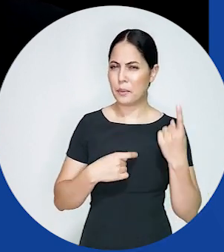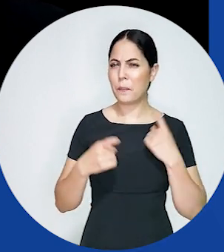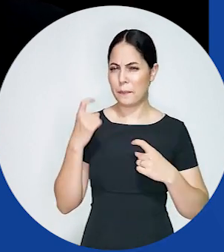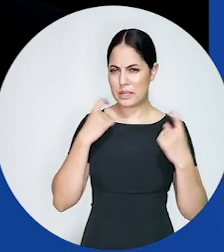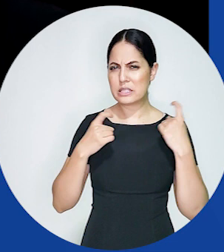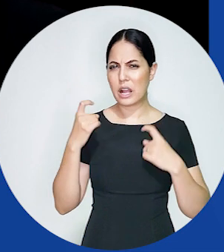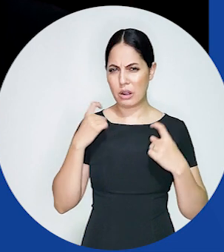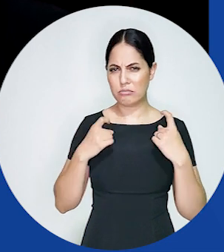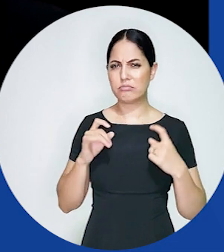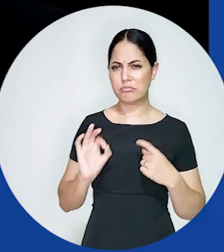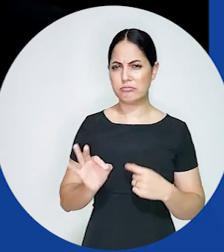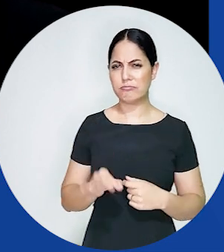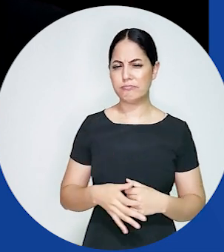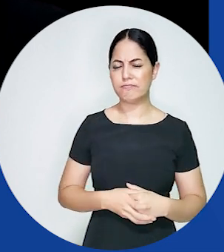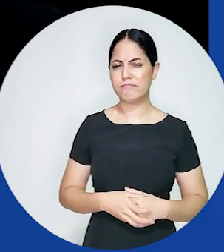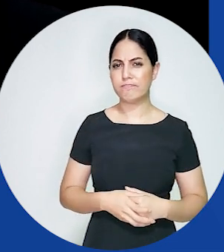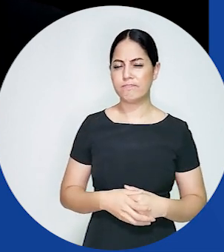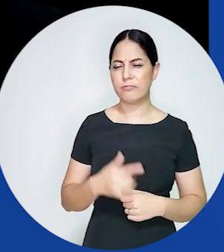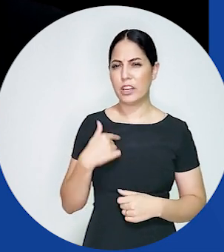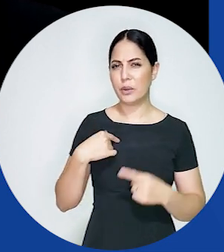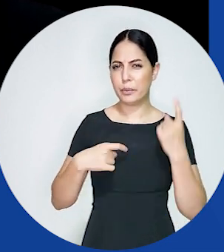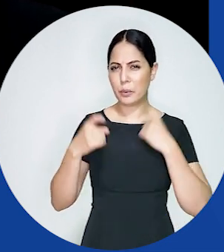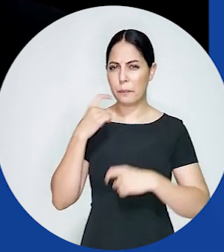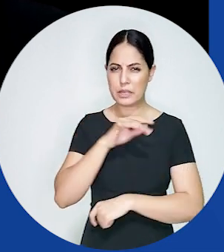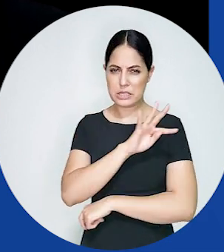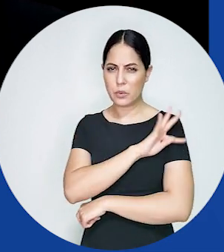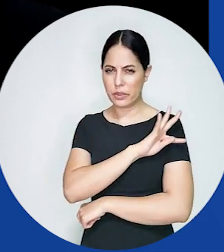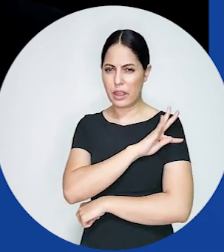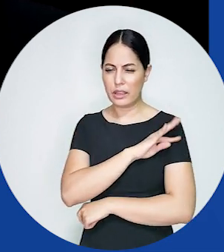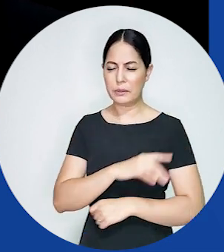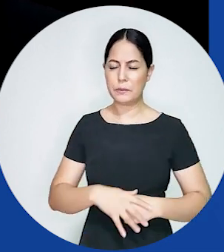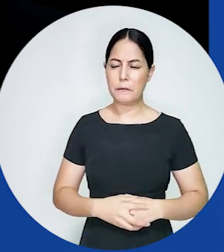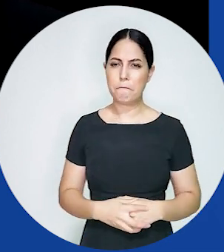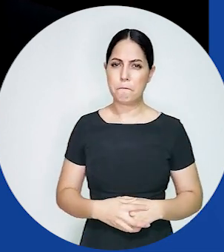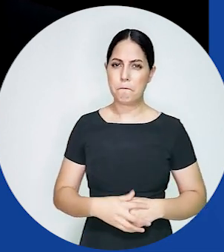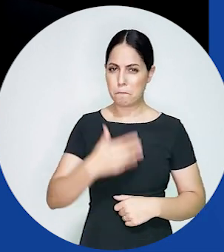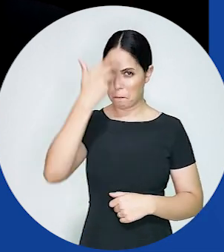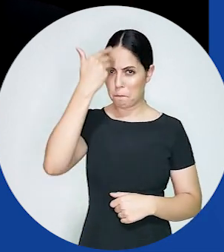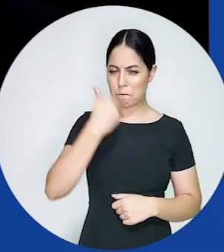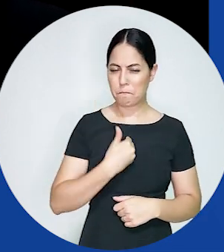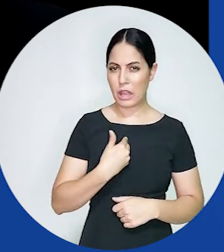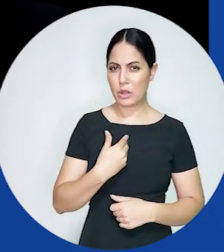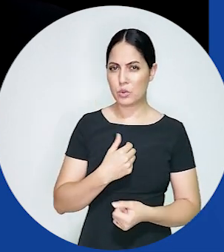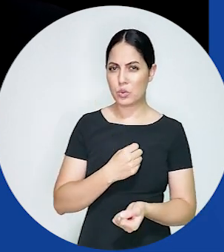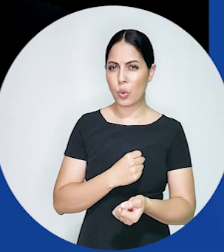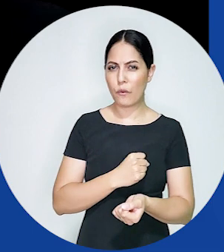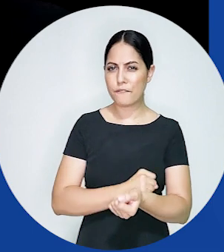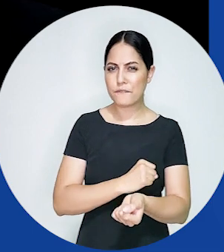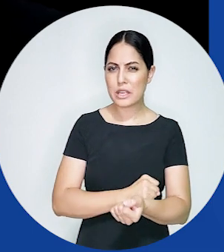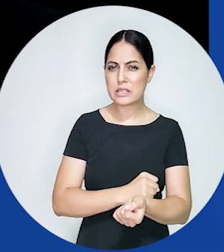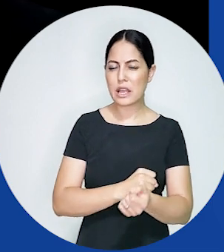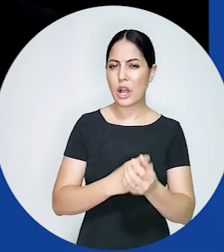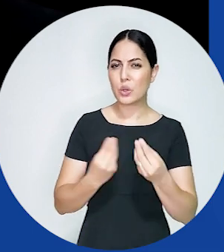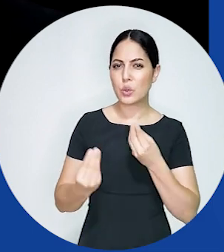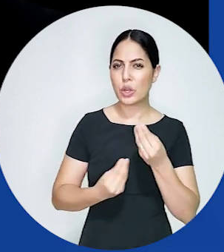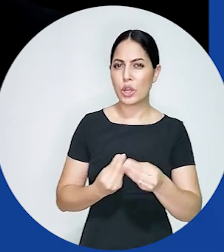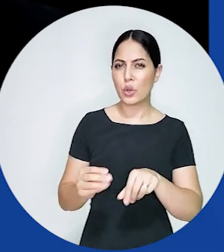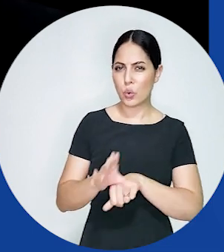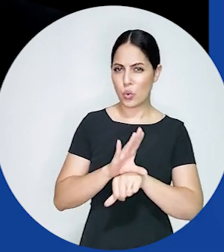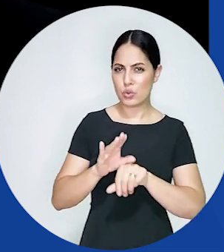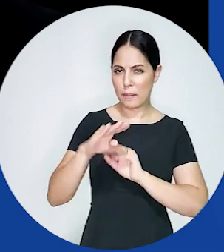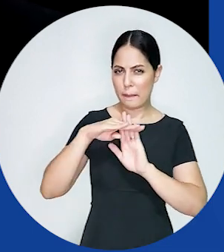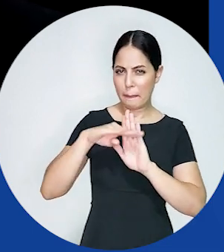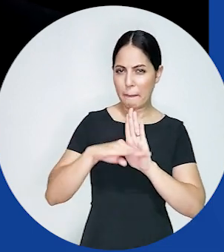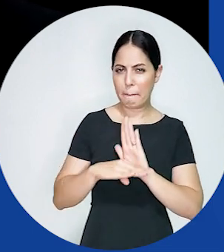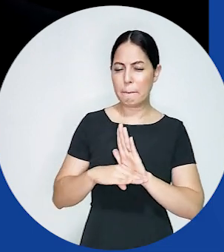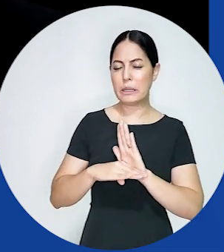Eu vejo com muita preocupação, e com uma preocupação interessante, técnica, viu? Eu sou muito viciado, você já pode perceber isso, muito